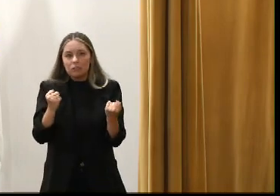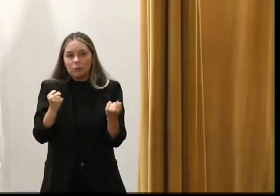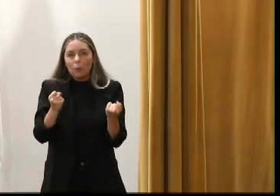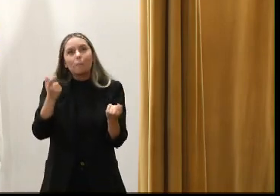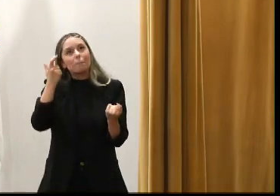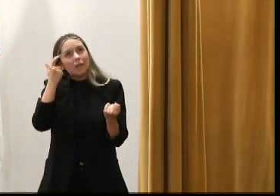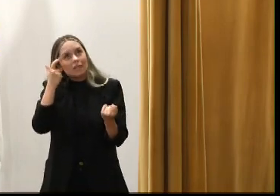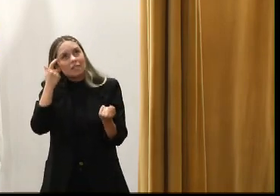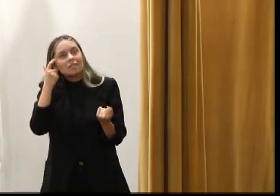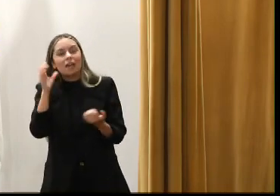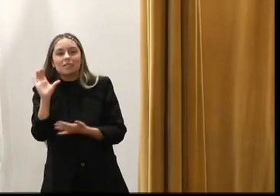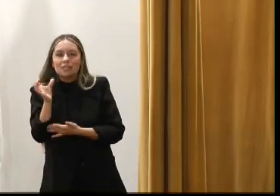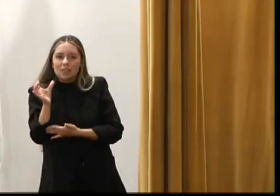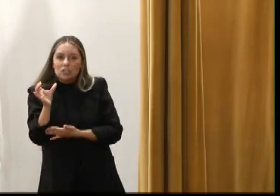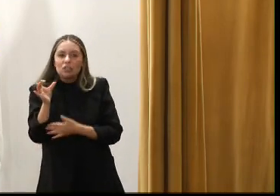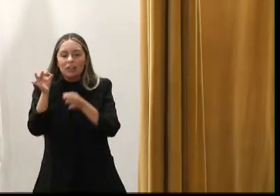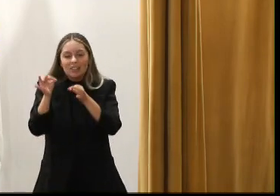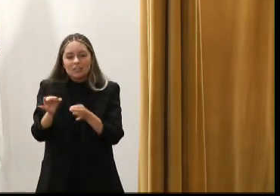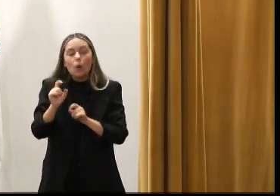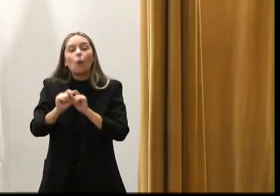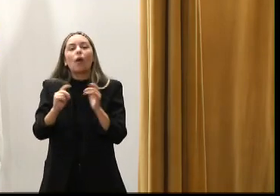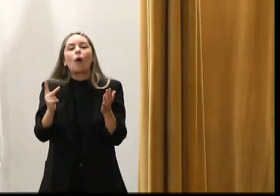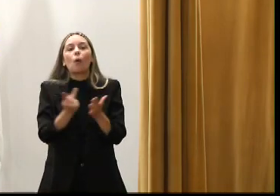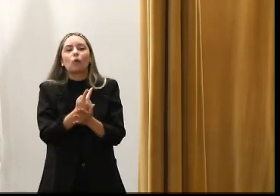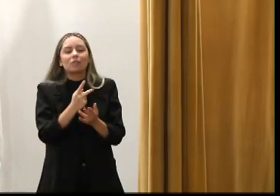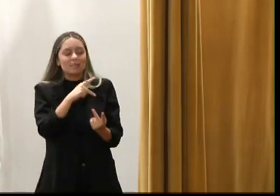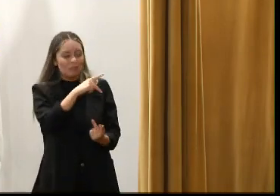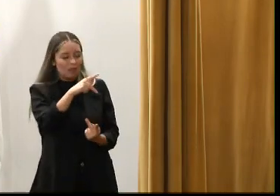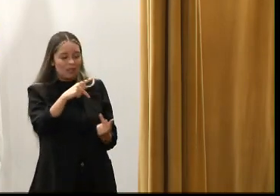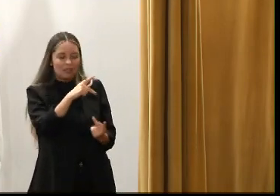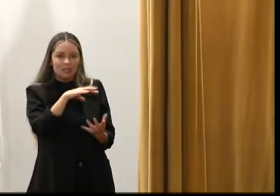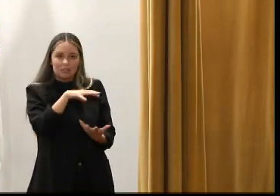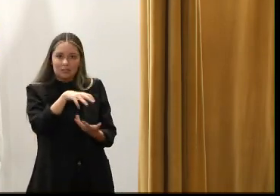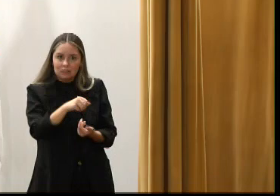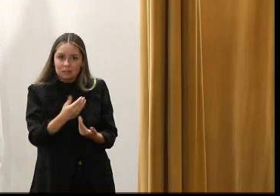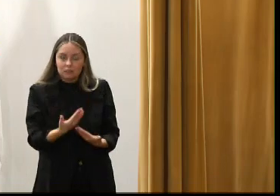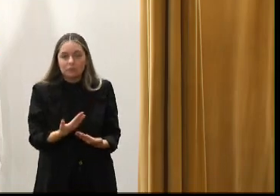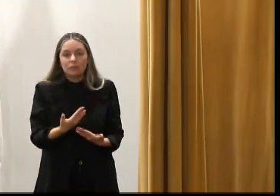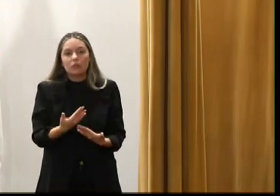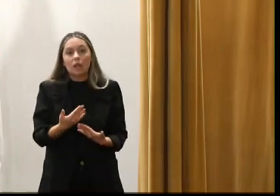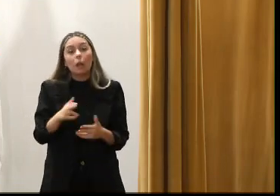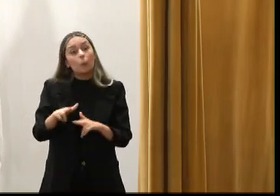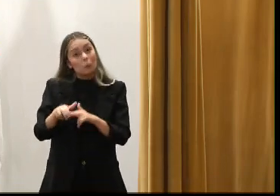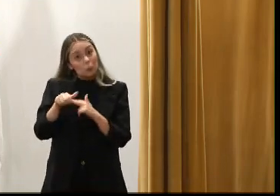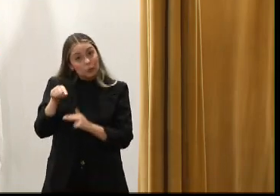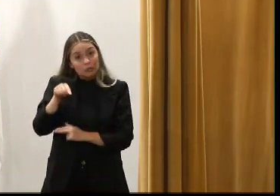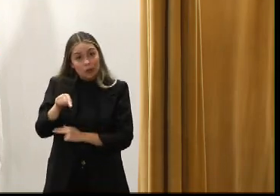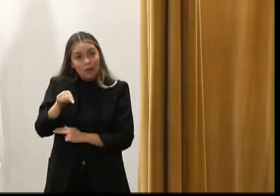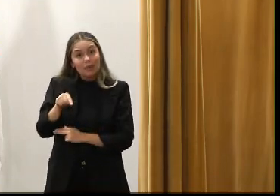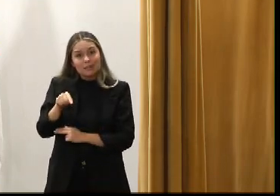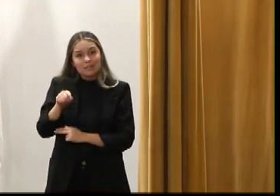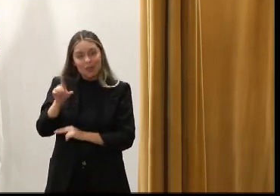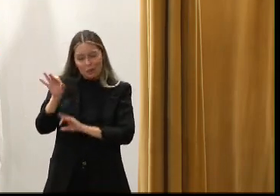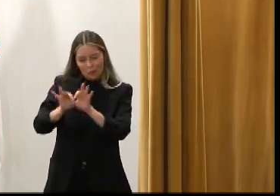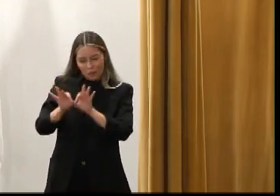concreta científica do que possa acontecer com o planeta. E essa é, inclusive, uma